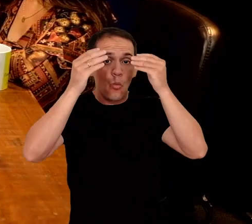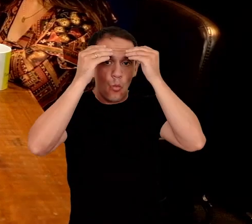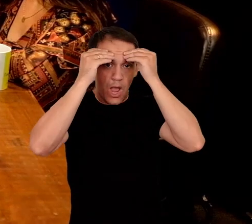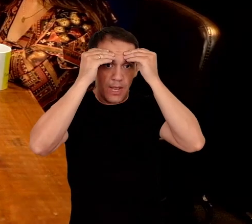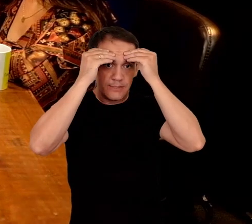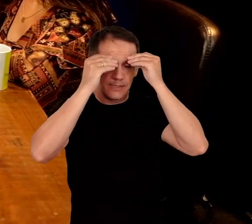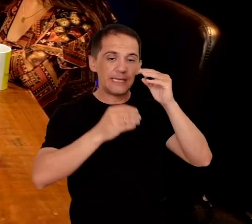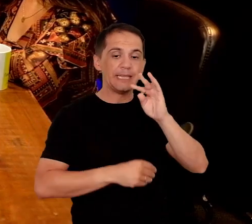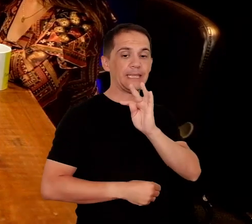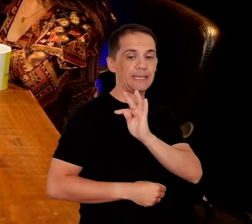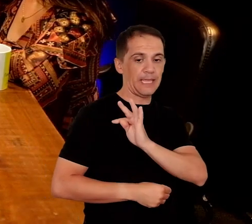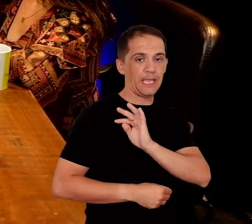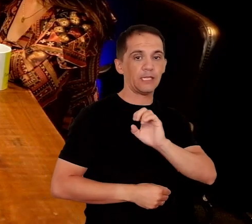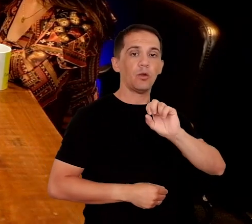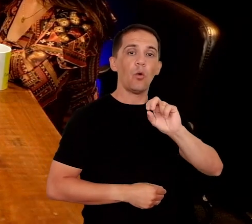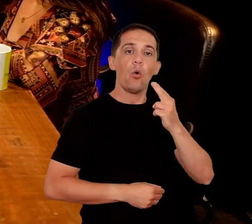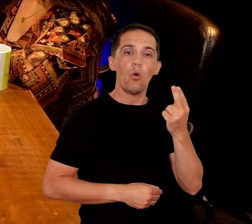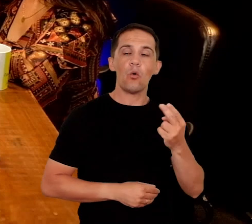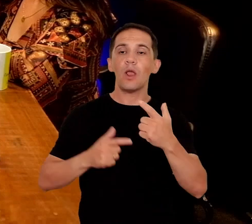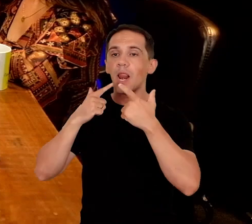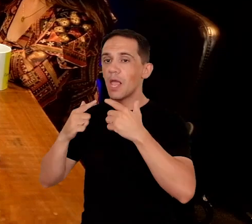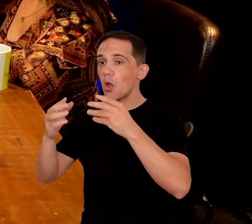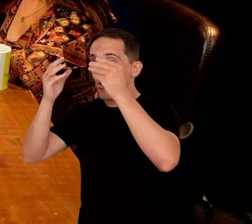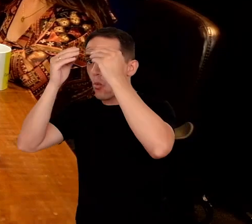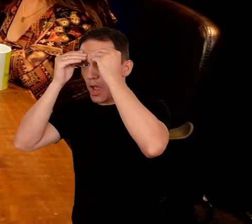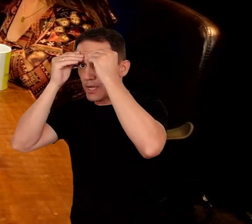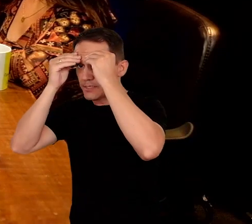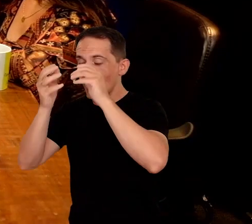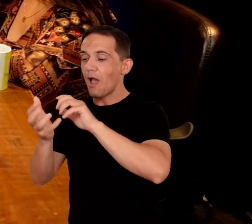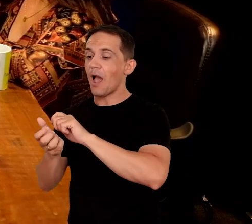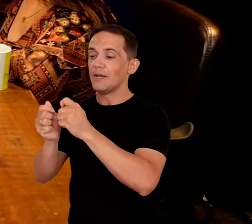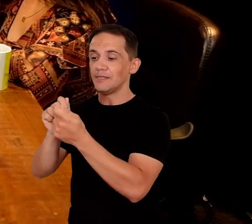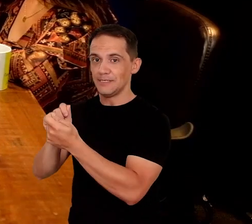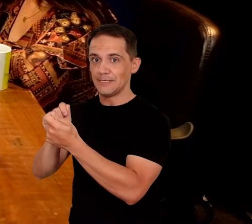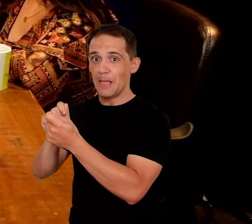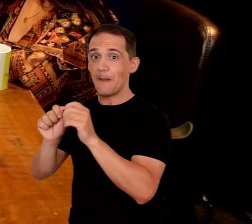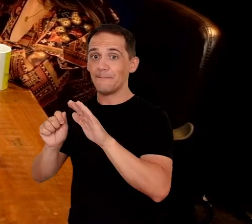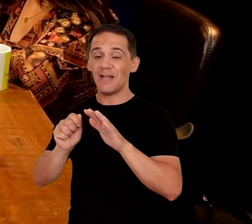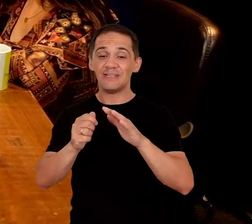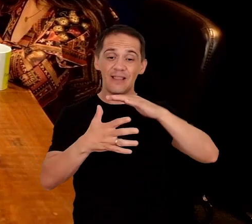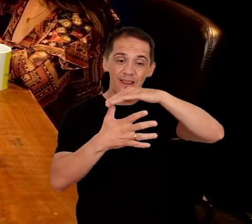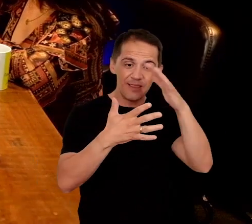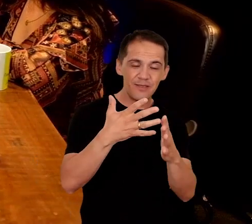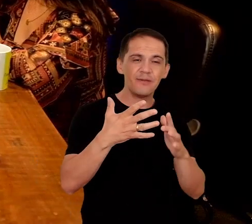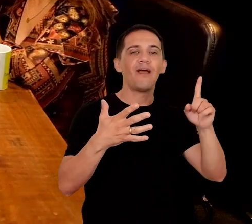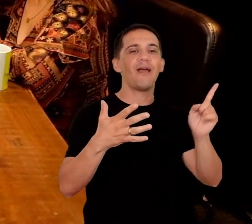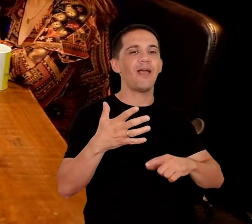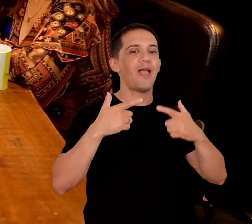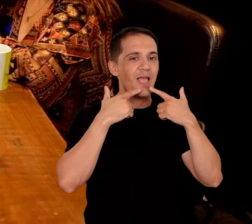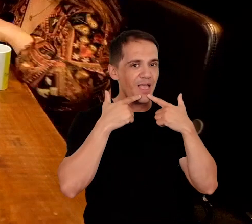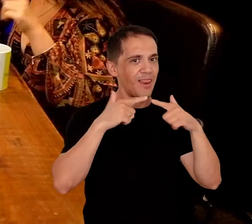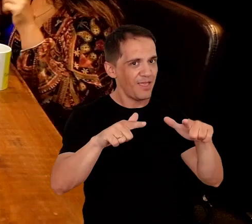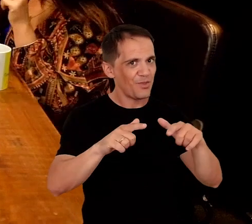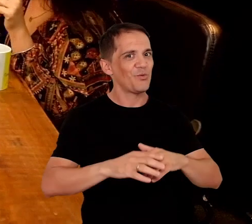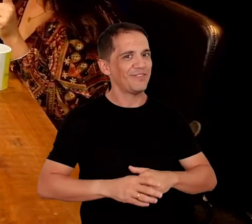sentido de linguagem técnica ou linguagem artística, né? Mas falando em Libras Não é uma linguagem. Não é uma linguagem. Eu já vi isso, eu pesquisei.